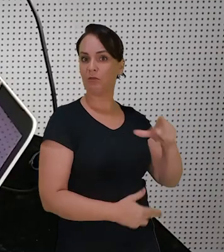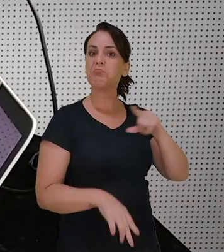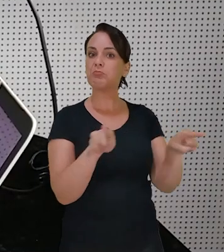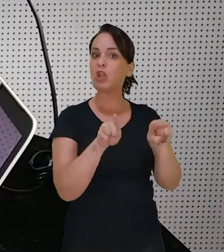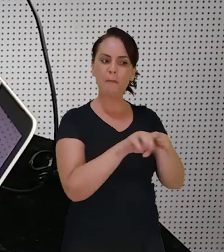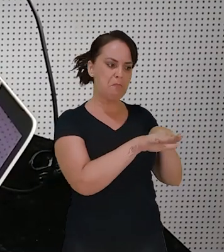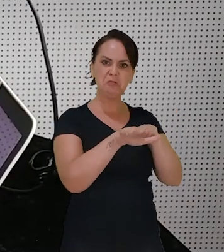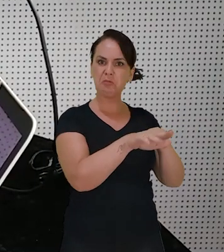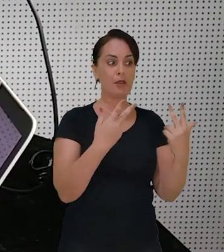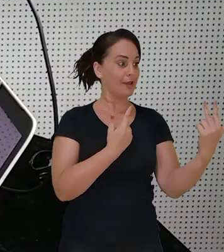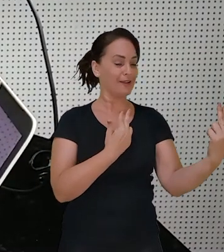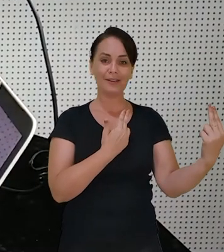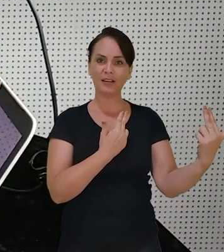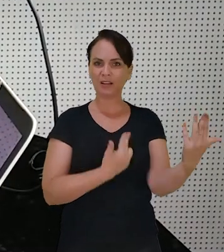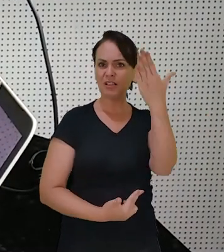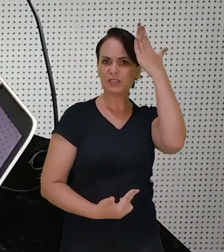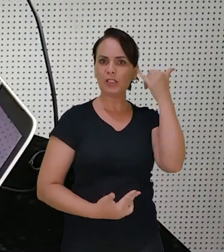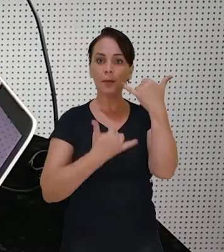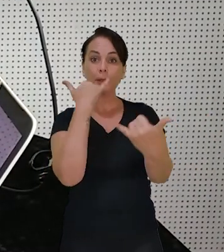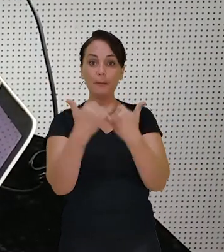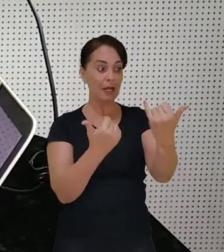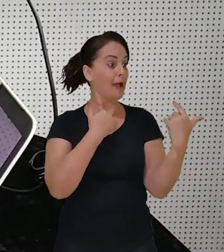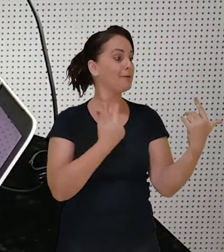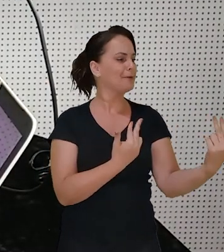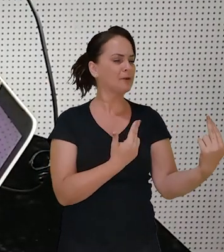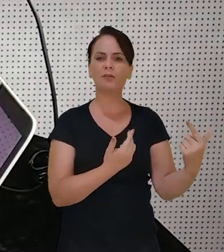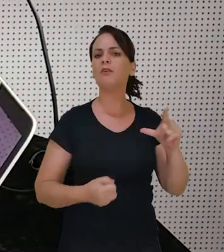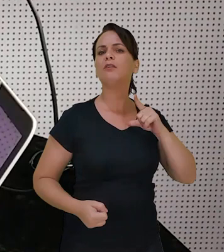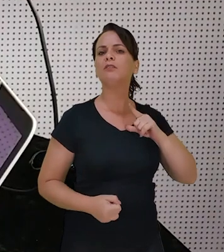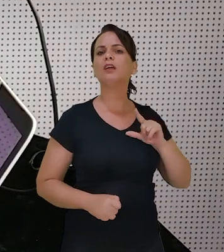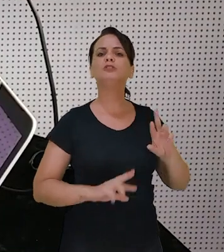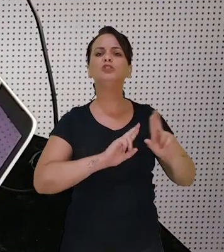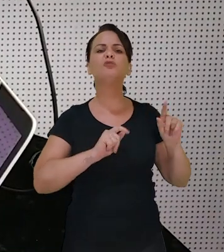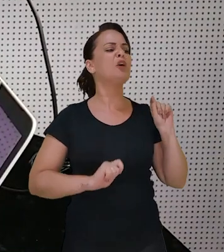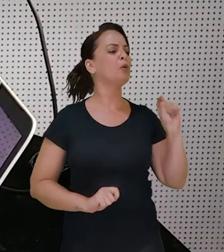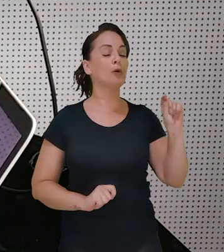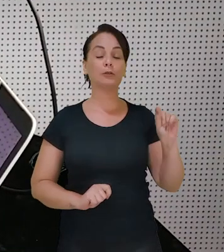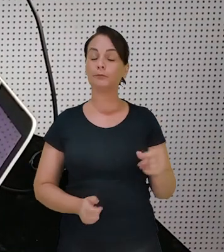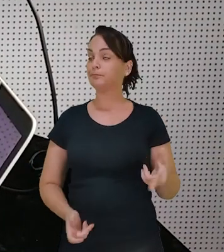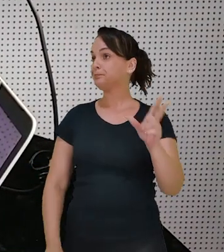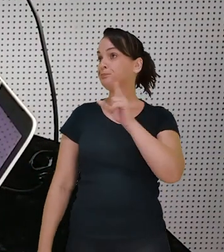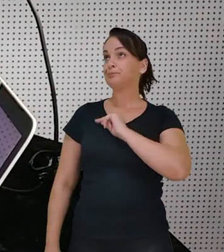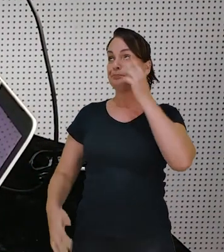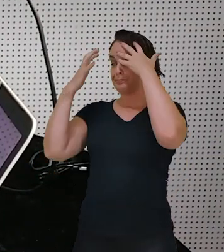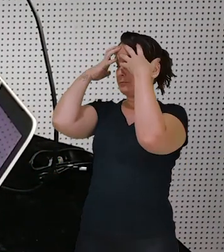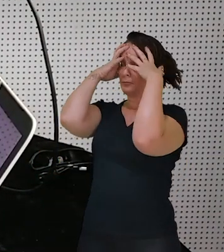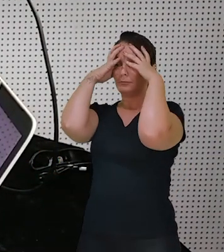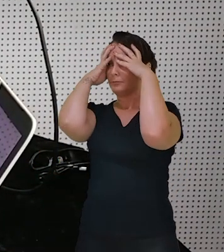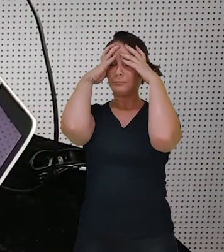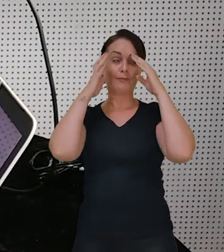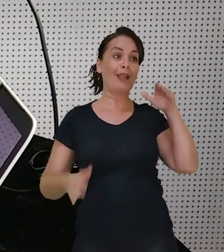carrinho iguais aos meus. Sabe brincar como eu. O que tem de diferente? Nossa, tudo isso me deixou ainda